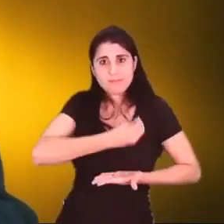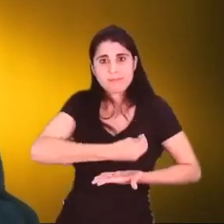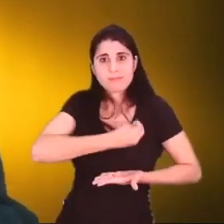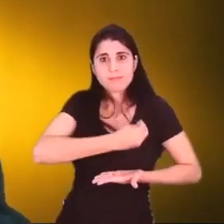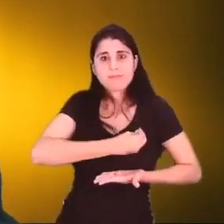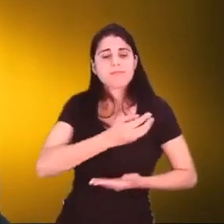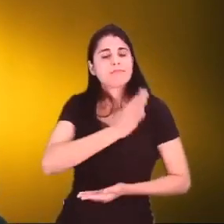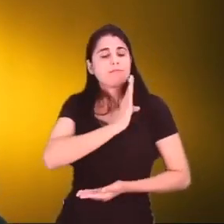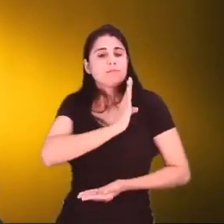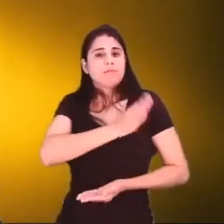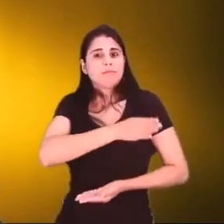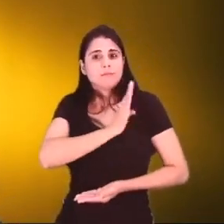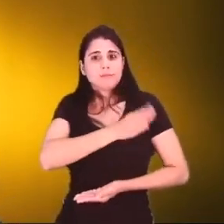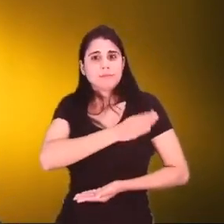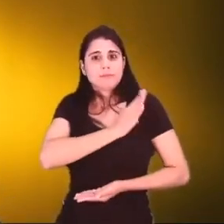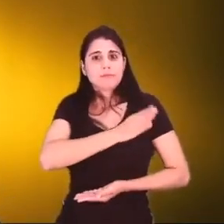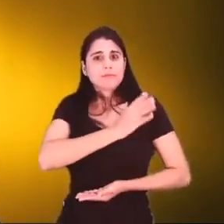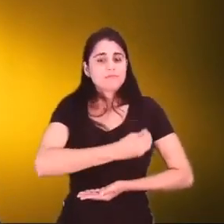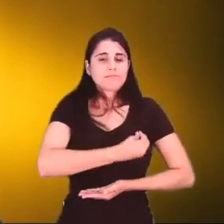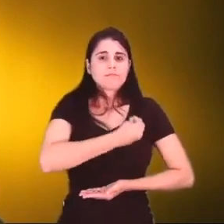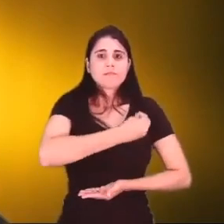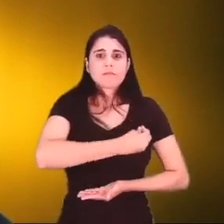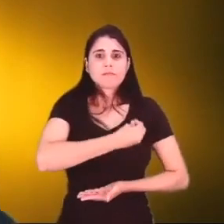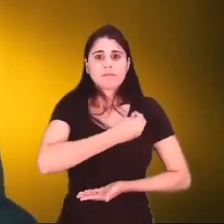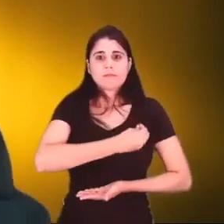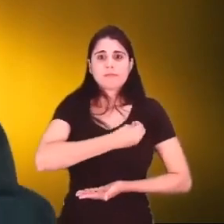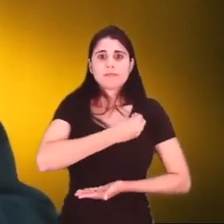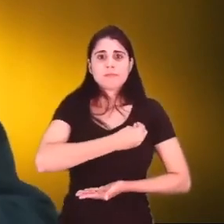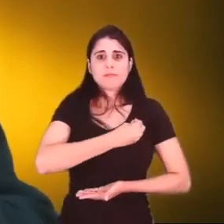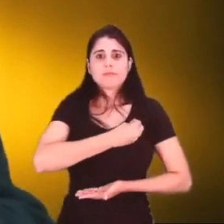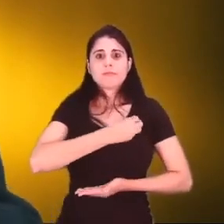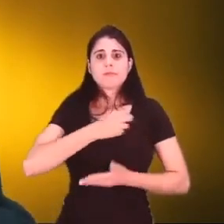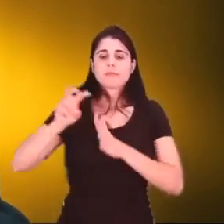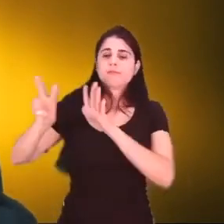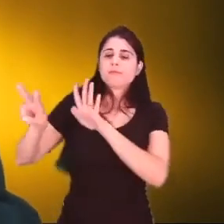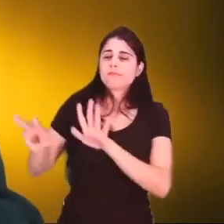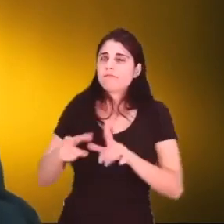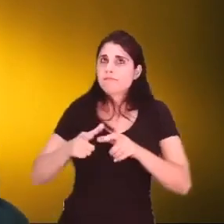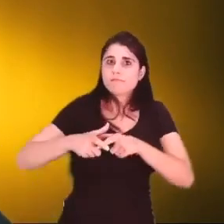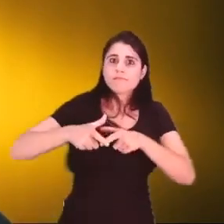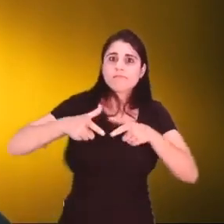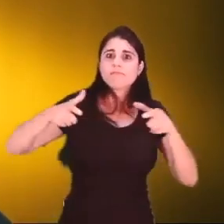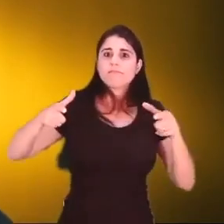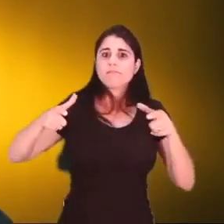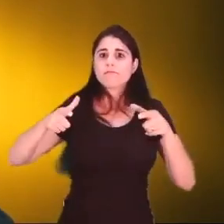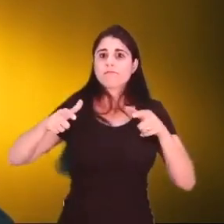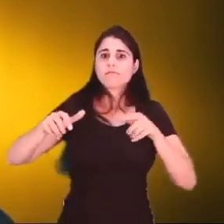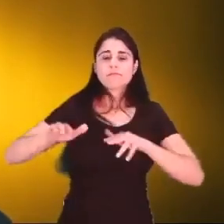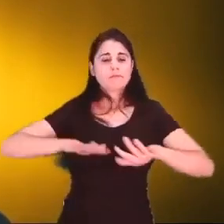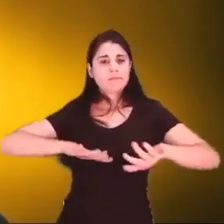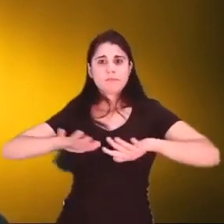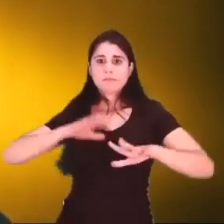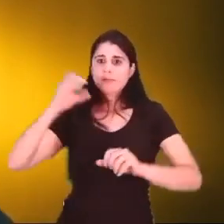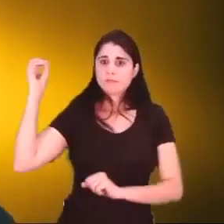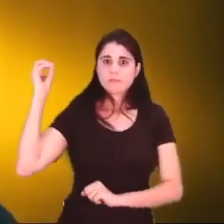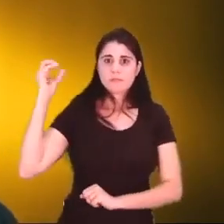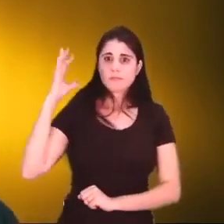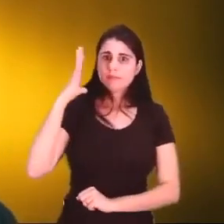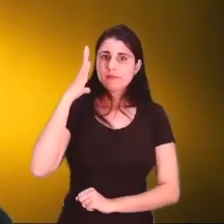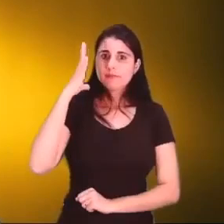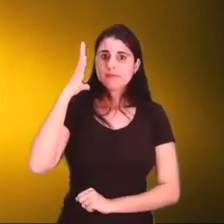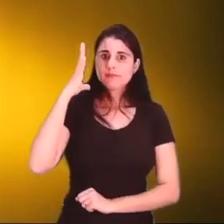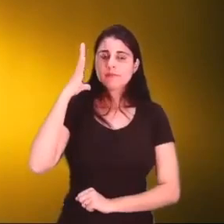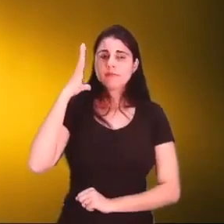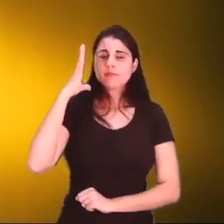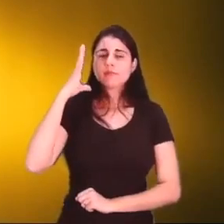nos corações que participaram dessa gigantesca maratona de luz,